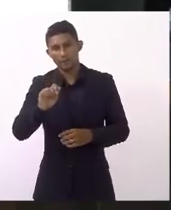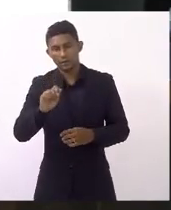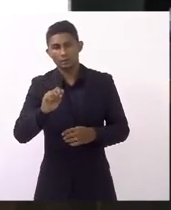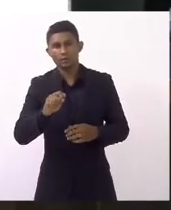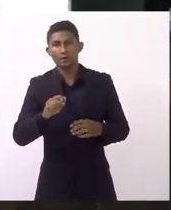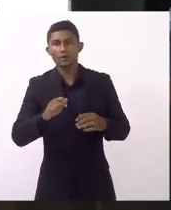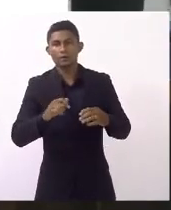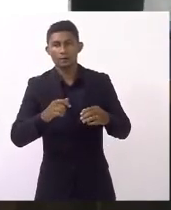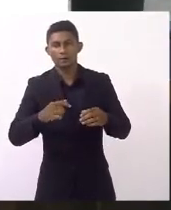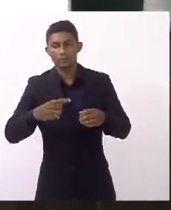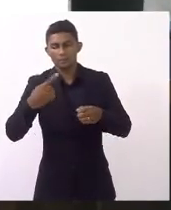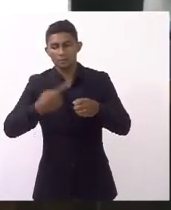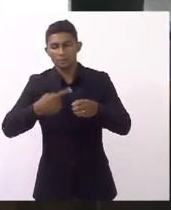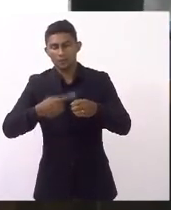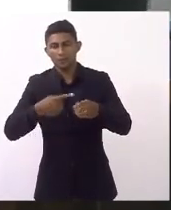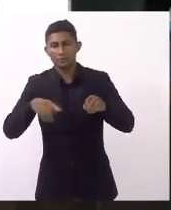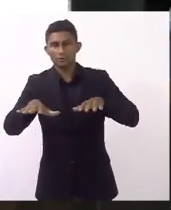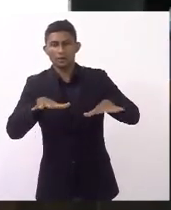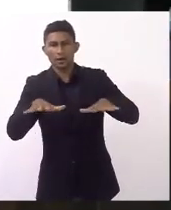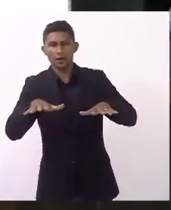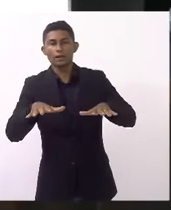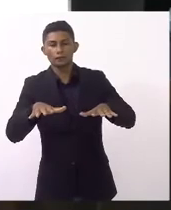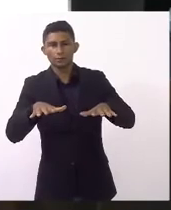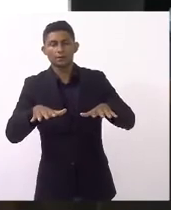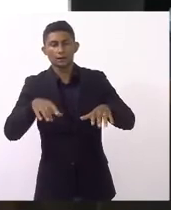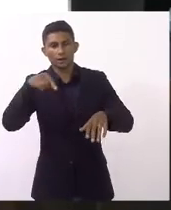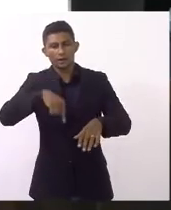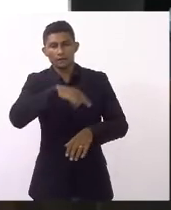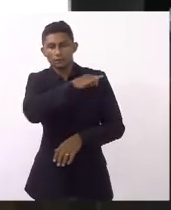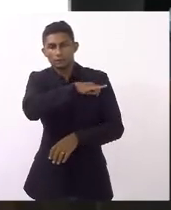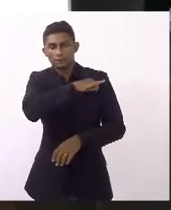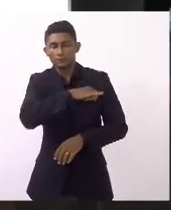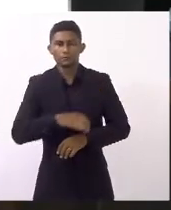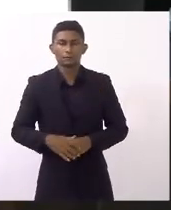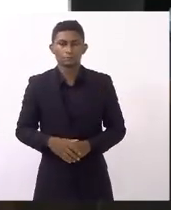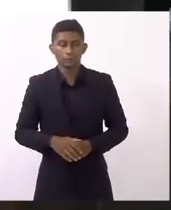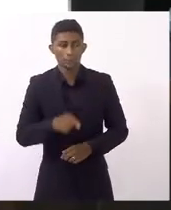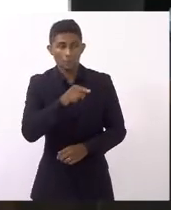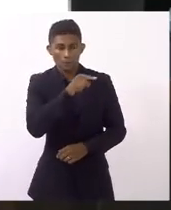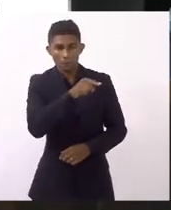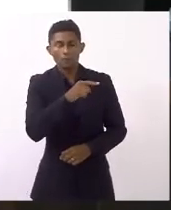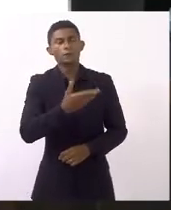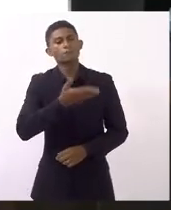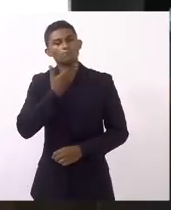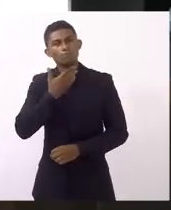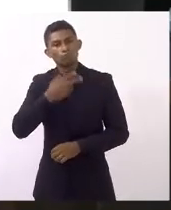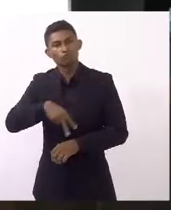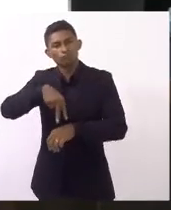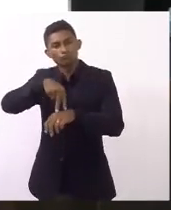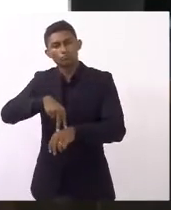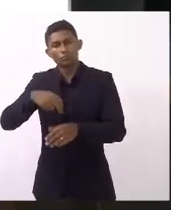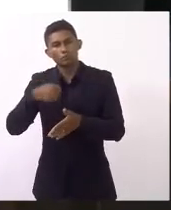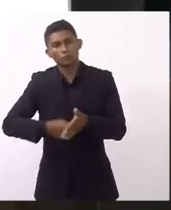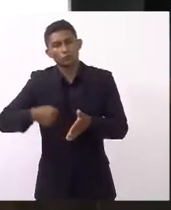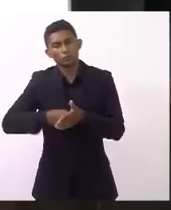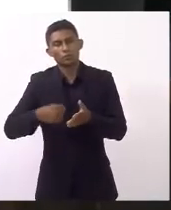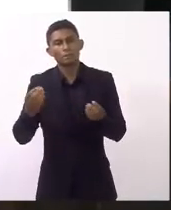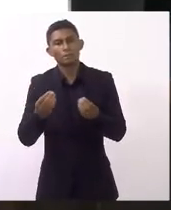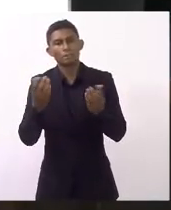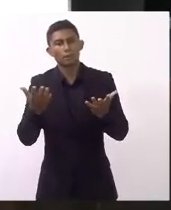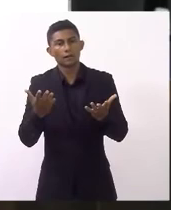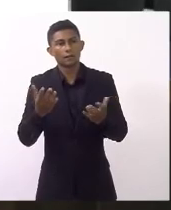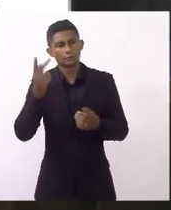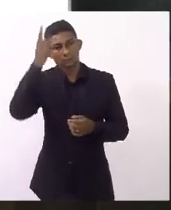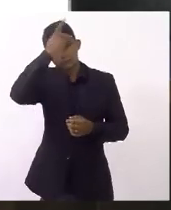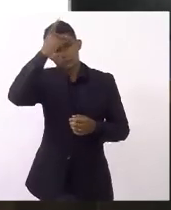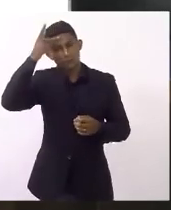Jacarepaguá a Paguá município do Rio de Janeiro ela foi uma das principais vozes na luta para o rei assentamentos